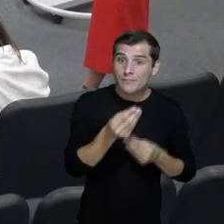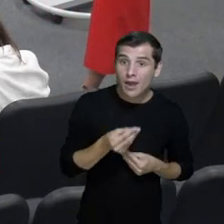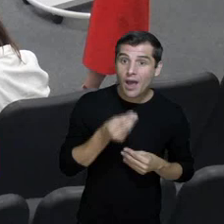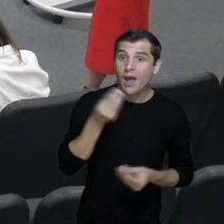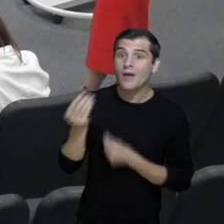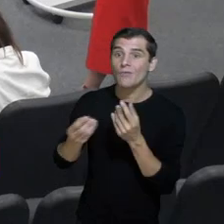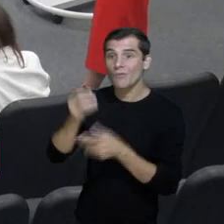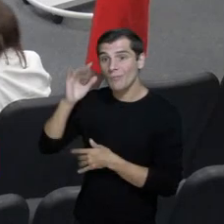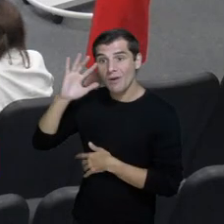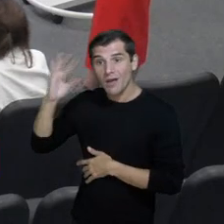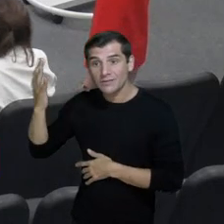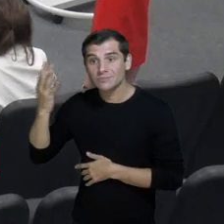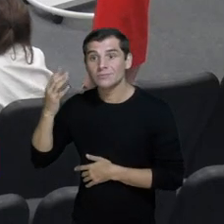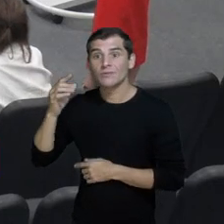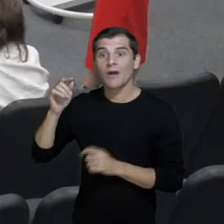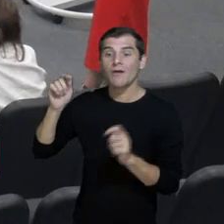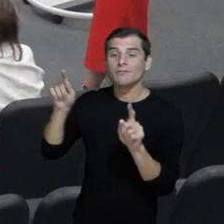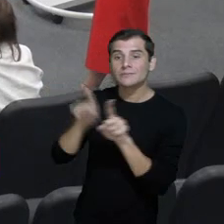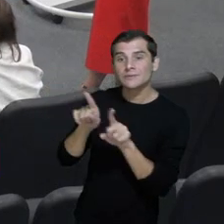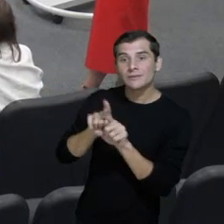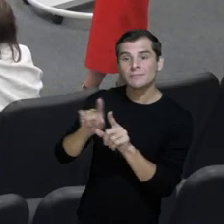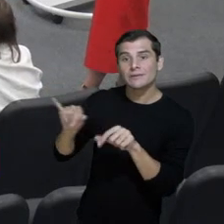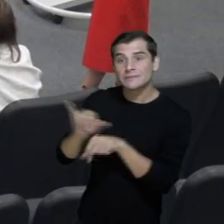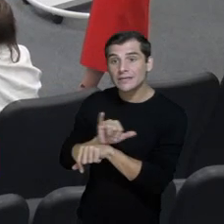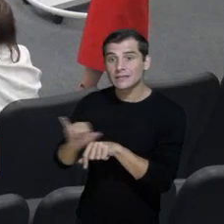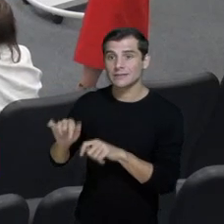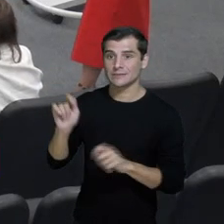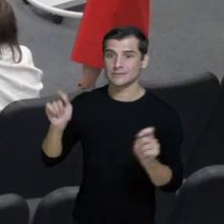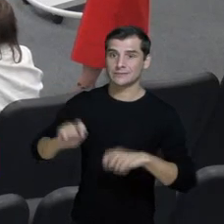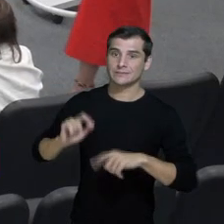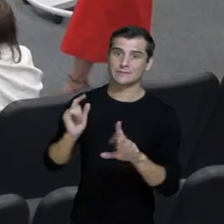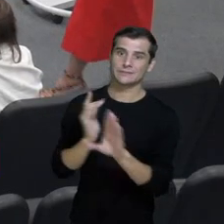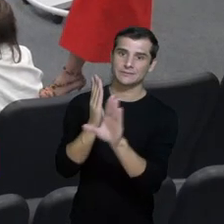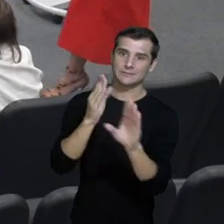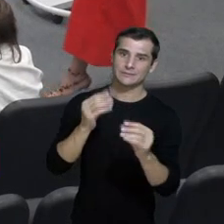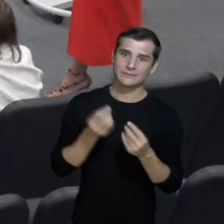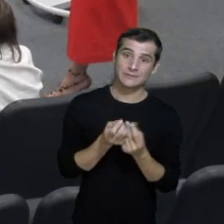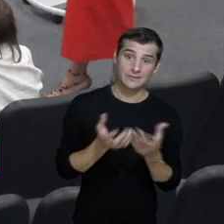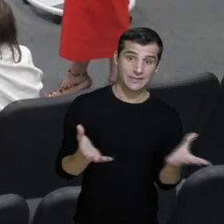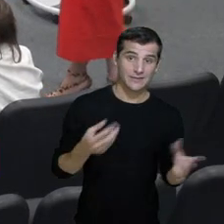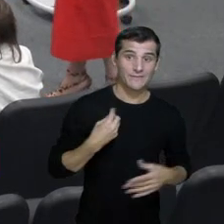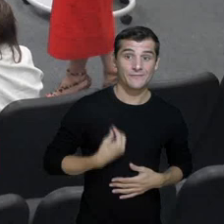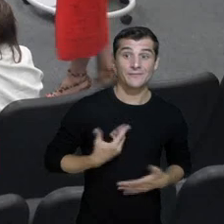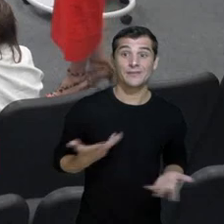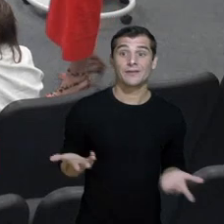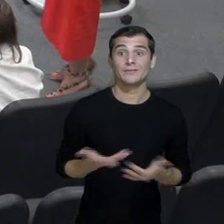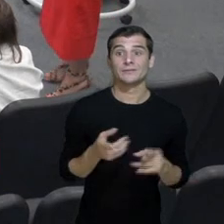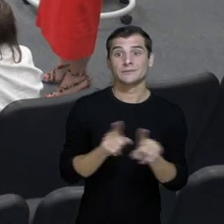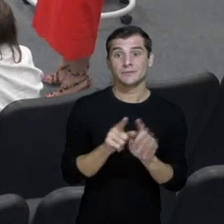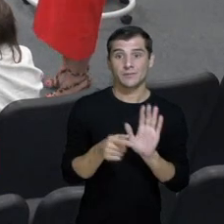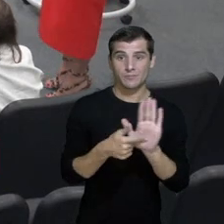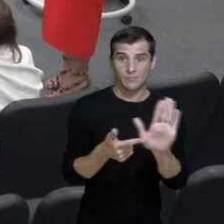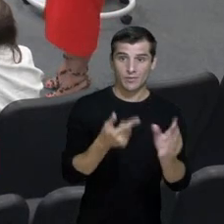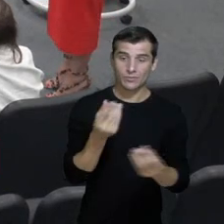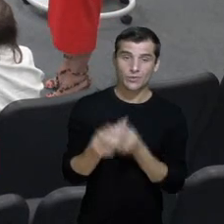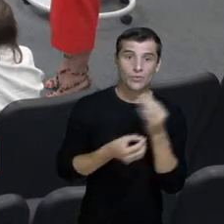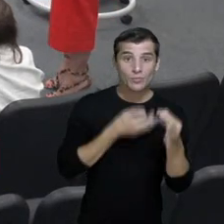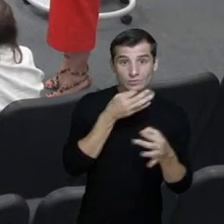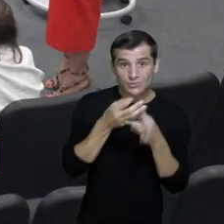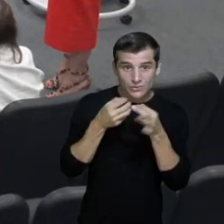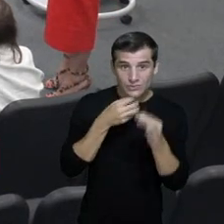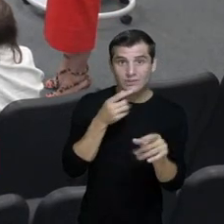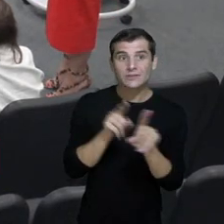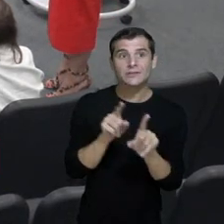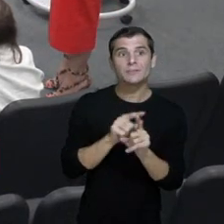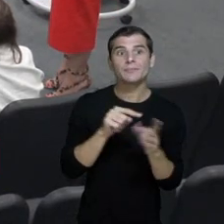a sugestão que vocês encontraram em conjunto então para compartilhar aqui com a gente e também trazer alguma sugestão alguma outra observação que